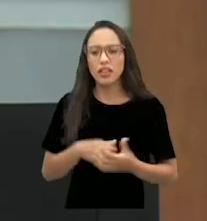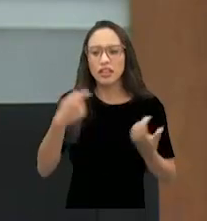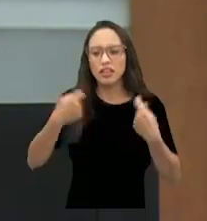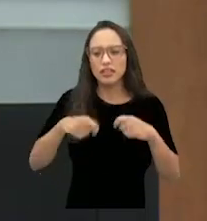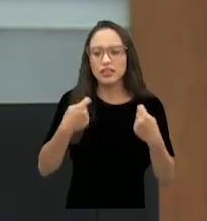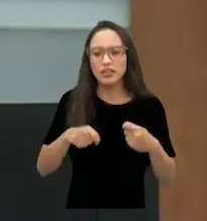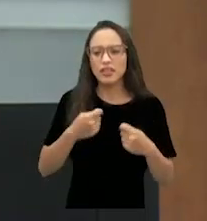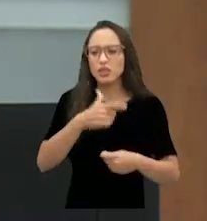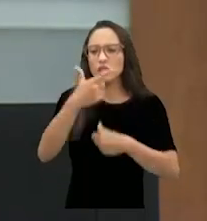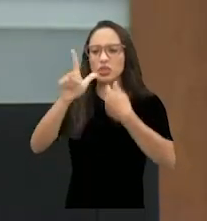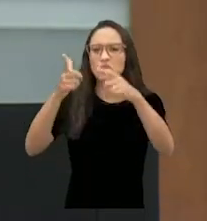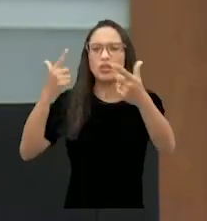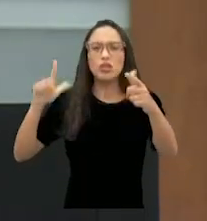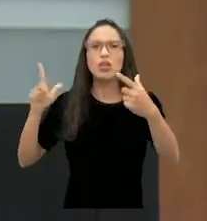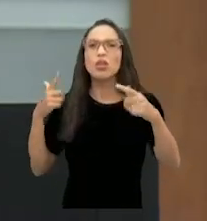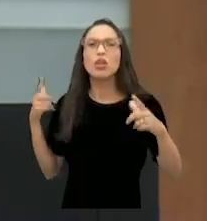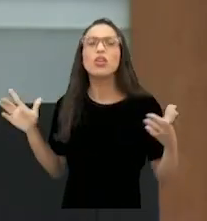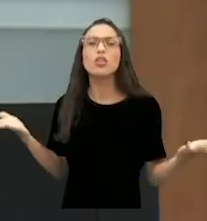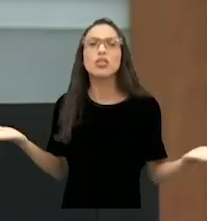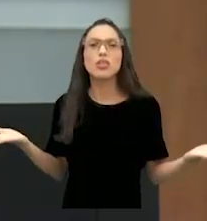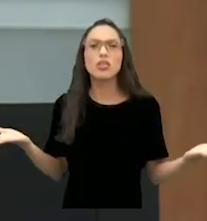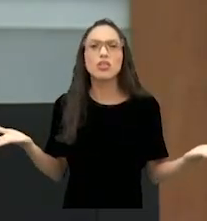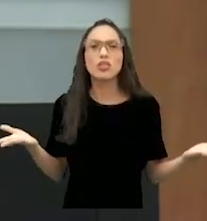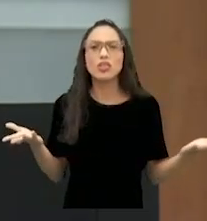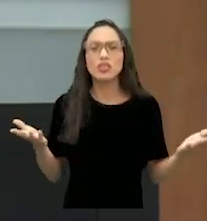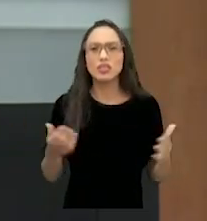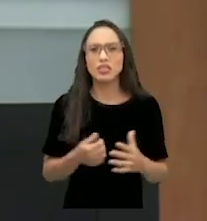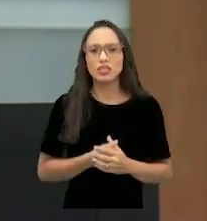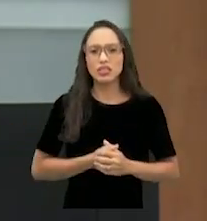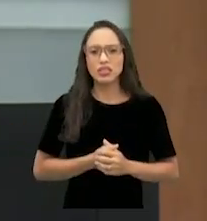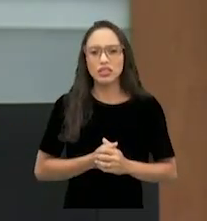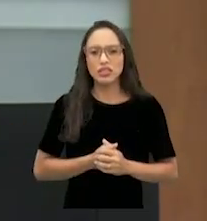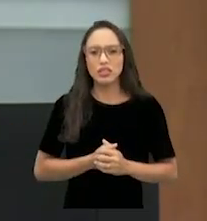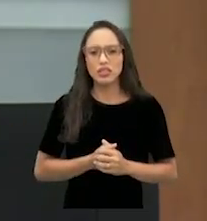por outros instrumentos normativos.